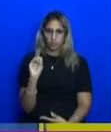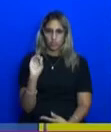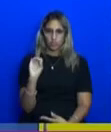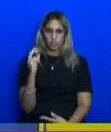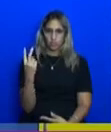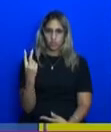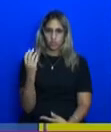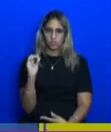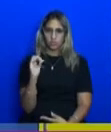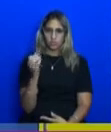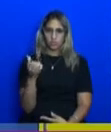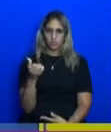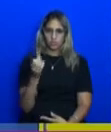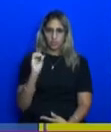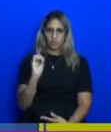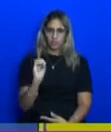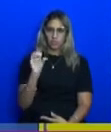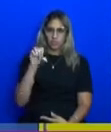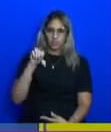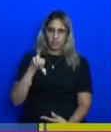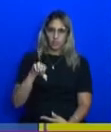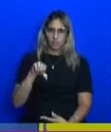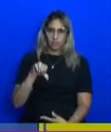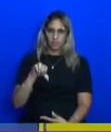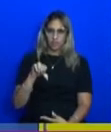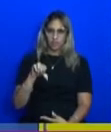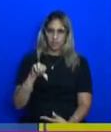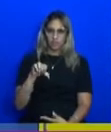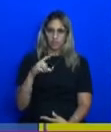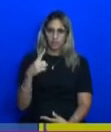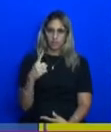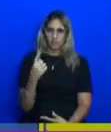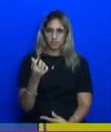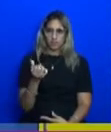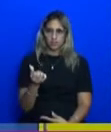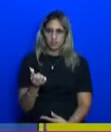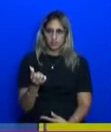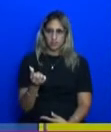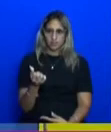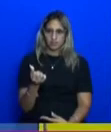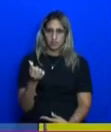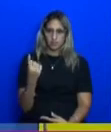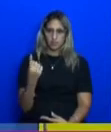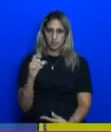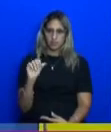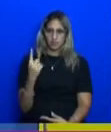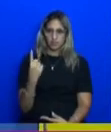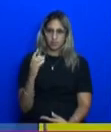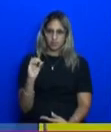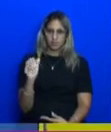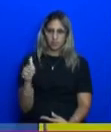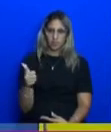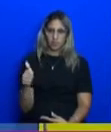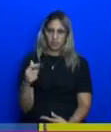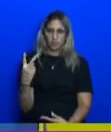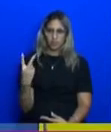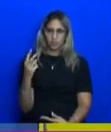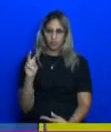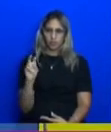20, 02, 06, 09, 19, 10,